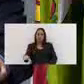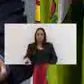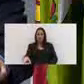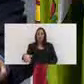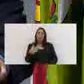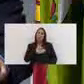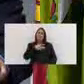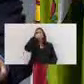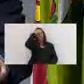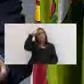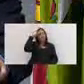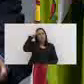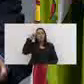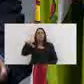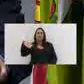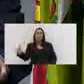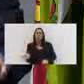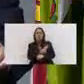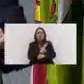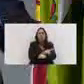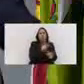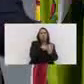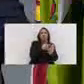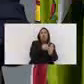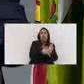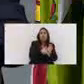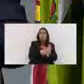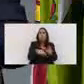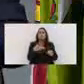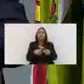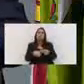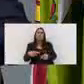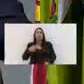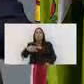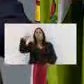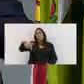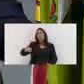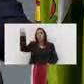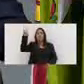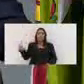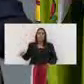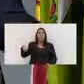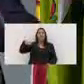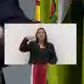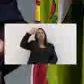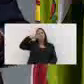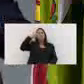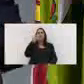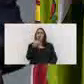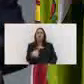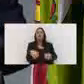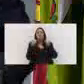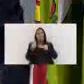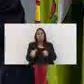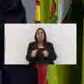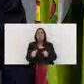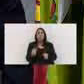independente do projeto. Bem falou aqui o vereador Marquinho, que pode ser expulso do seu partido, mas ele votou com a consciência pela qualidade e pelo bem